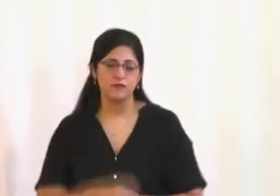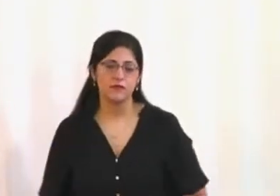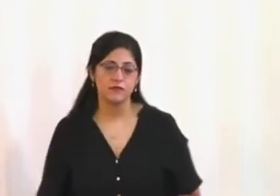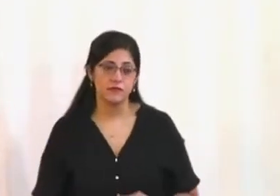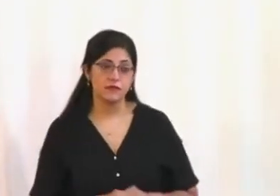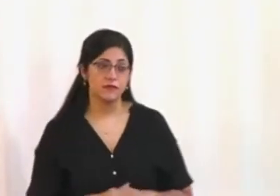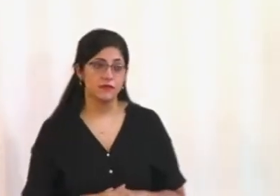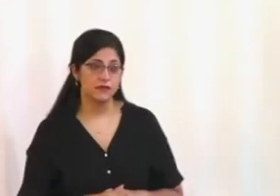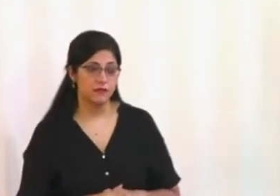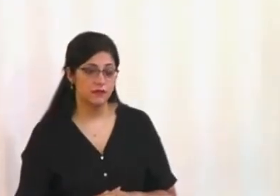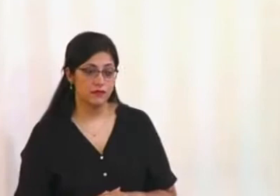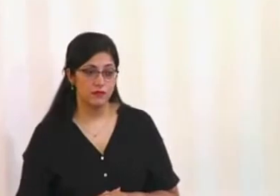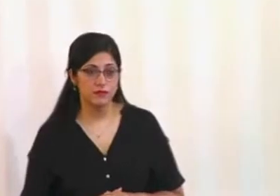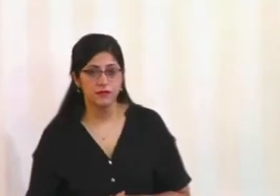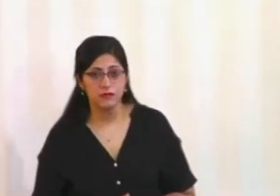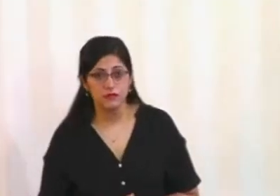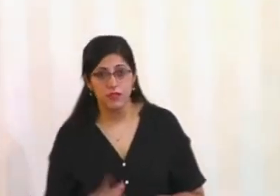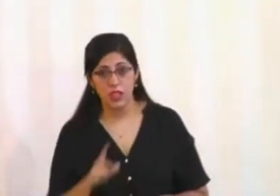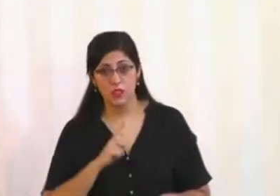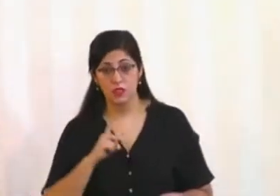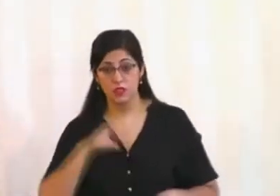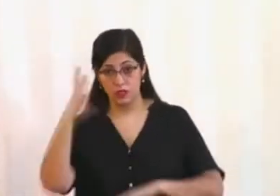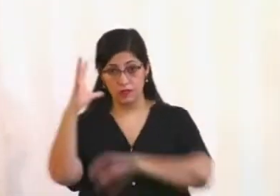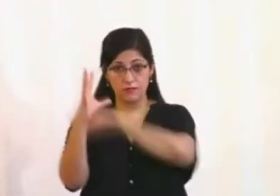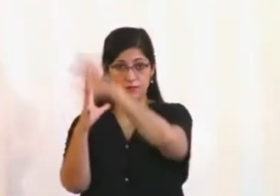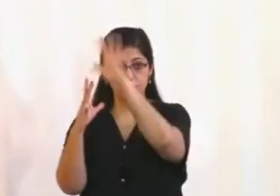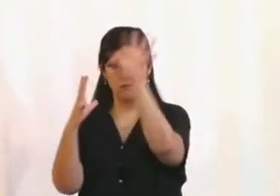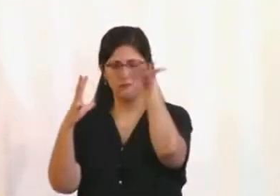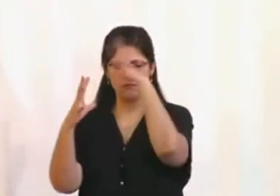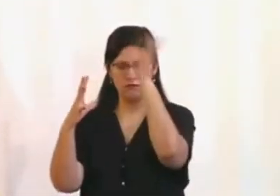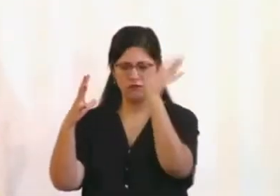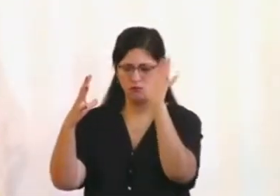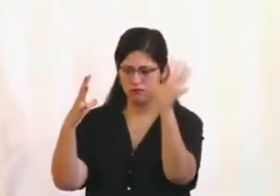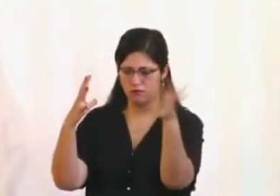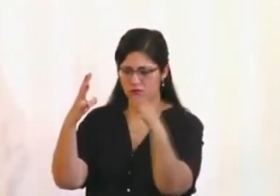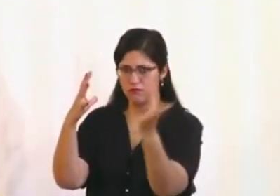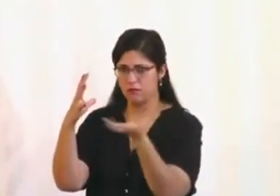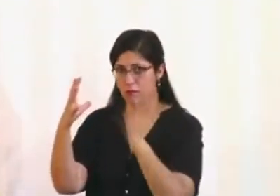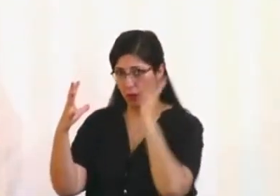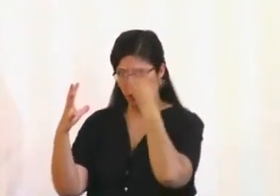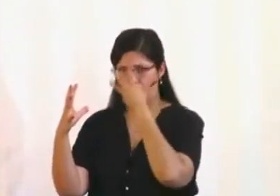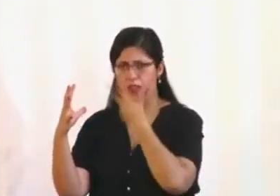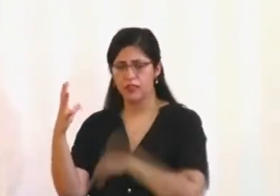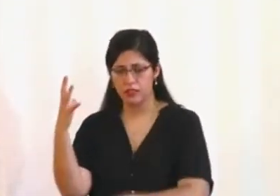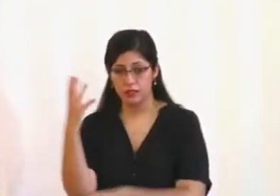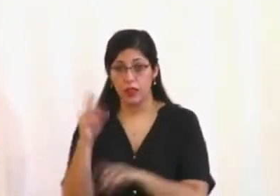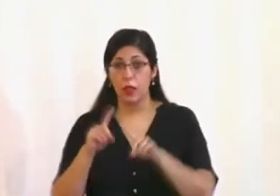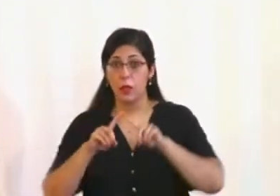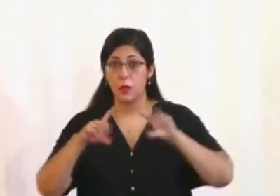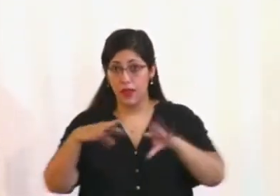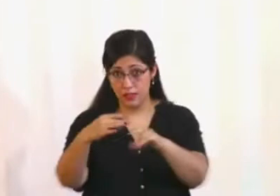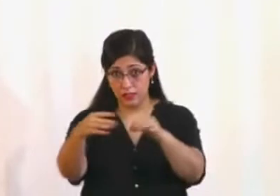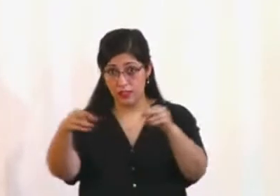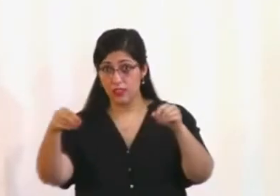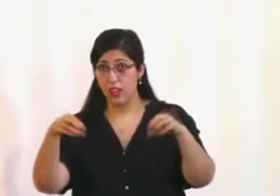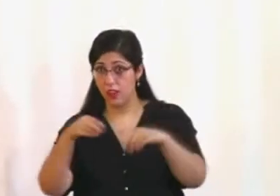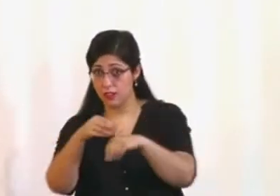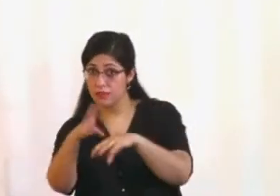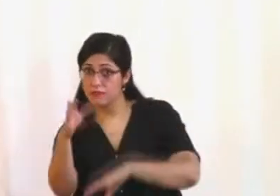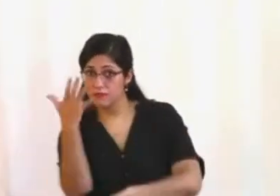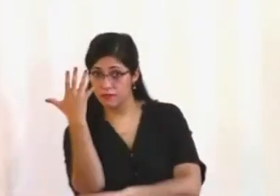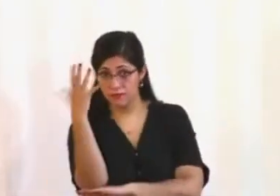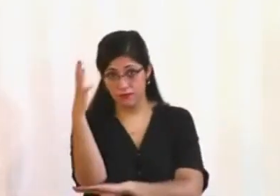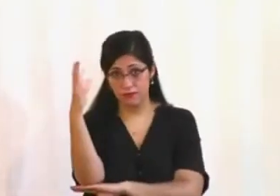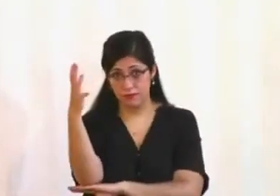dava uma boa copa assim de folhas, mas o tronco dela era baixinho. Você vai desenhar assim uma região desértica, uma árvore no meio